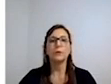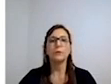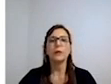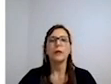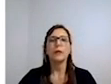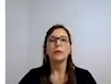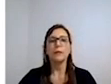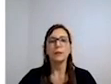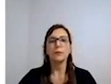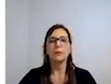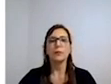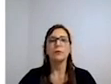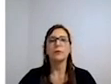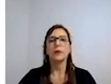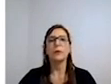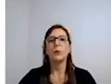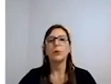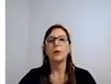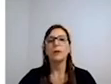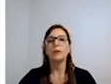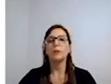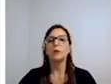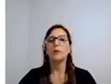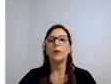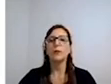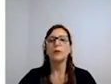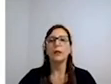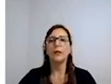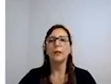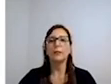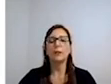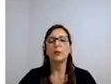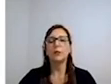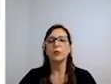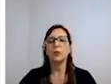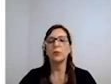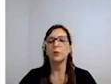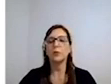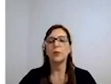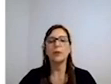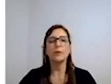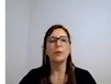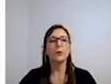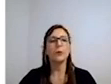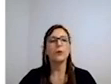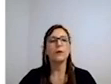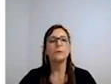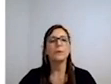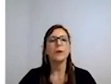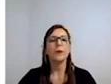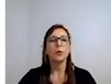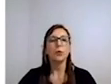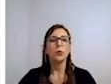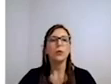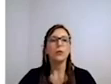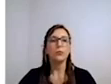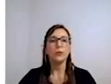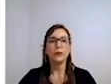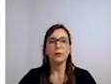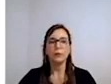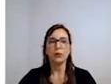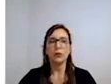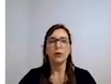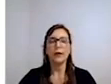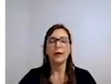motor. Ele tem a função da pupila e do movimento da lente, ele controla os movimentos da pupila. O quinto nervo